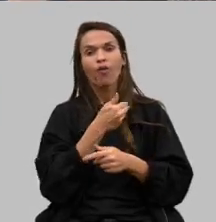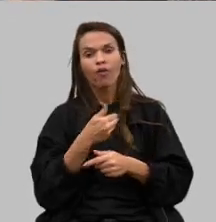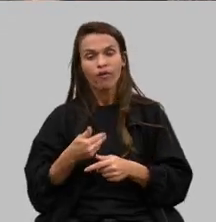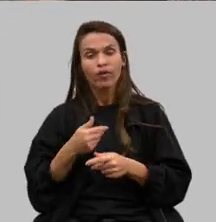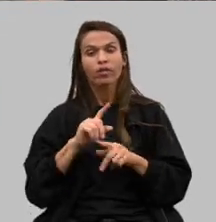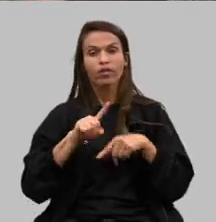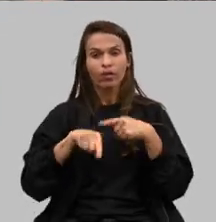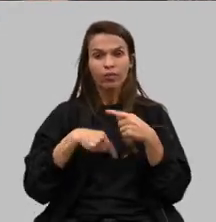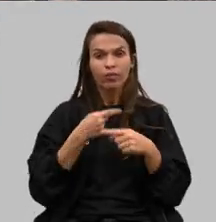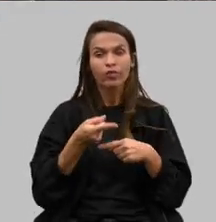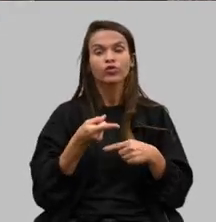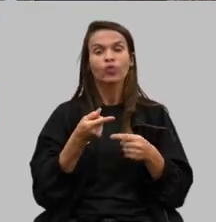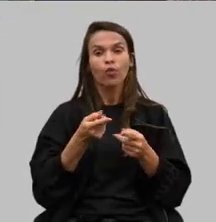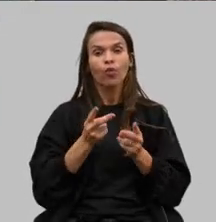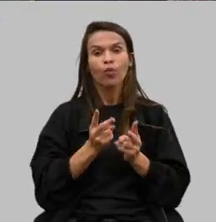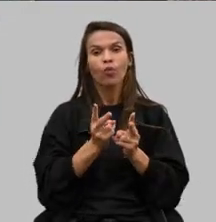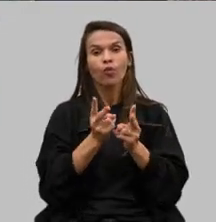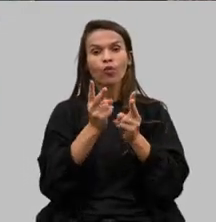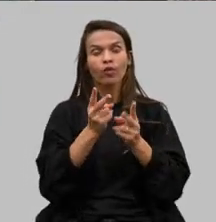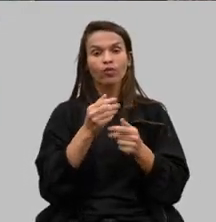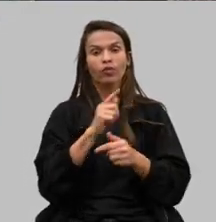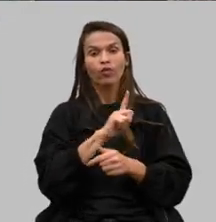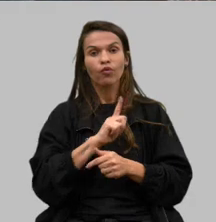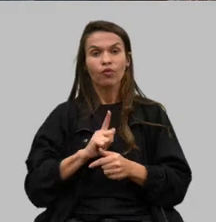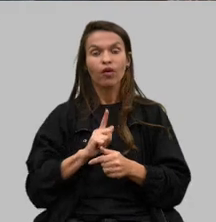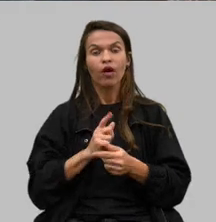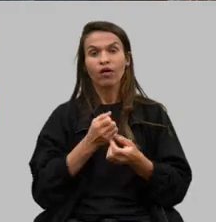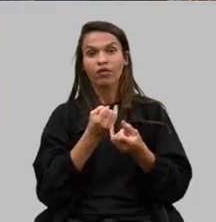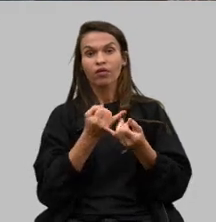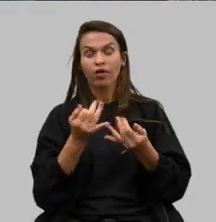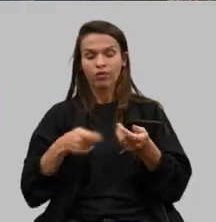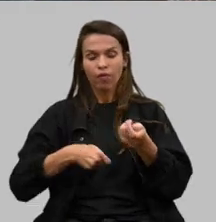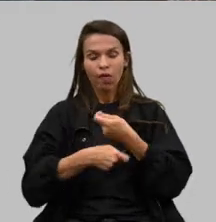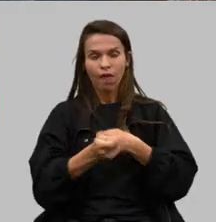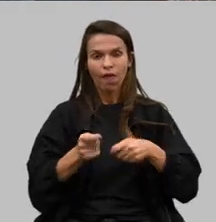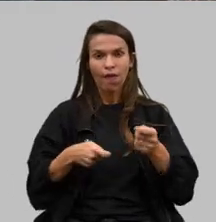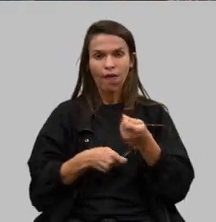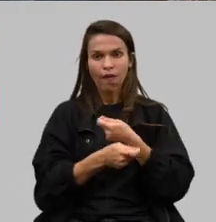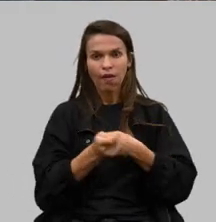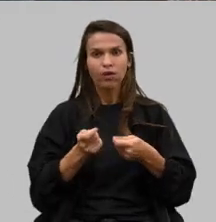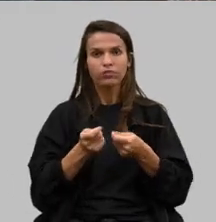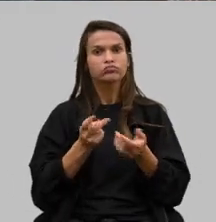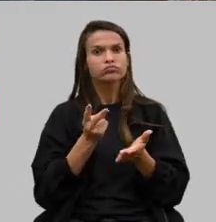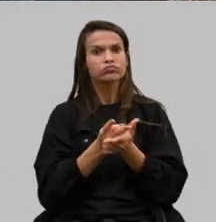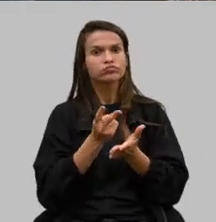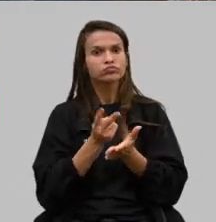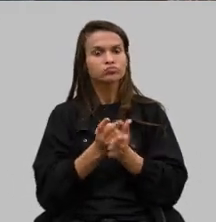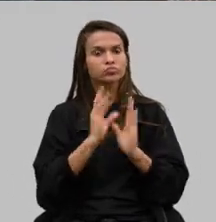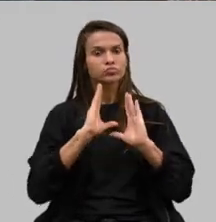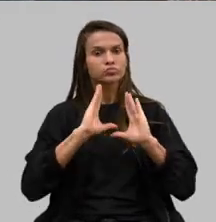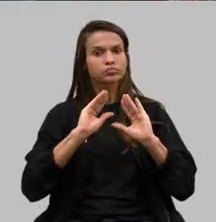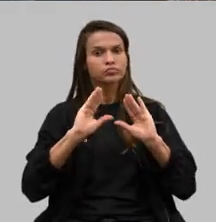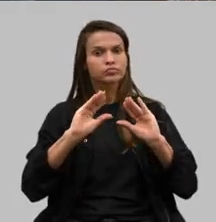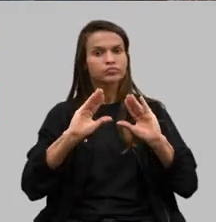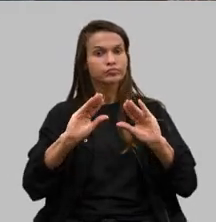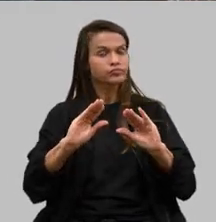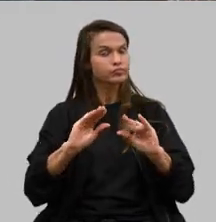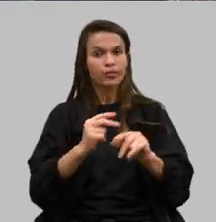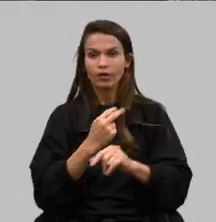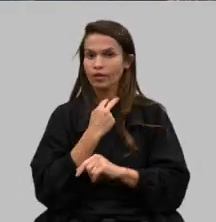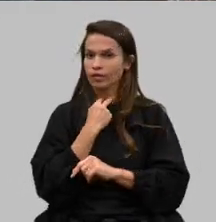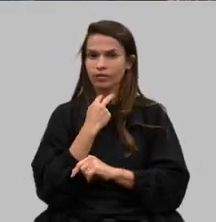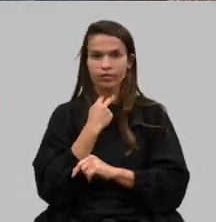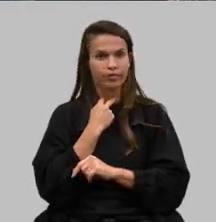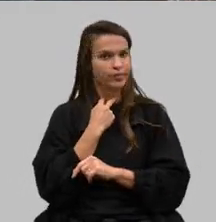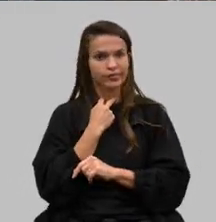prestando consultoria aos grandes Empreendimentos ao mesmo tempo na tranquilidade isso não pode po